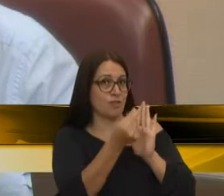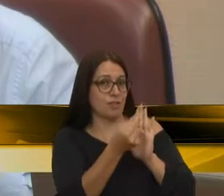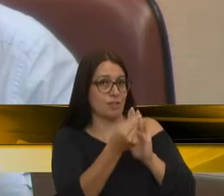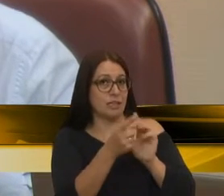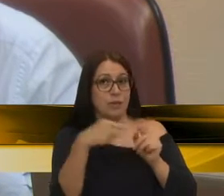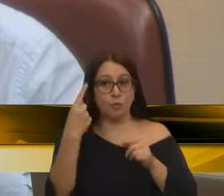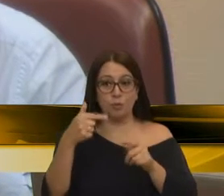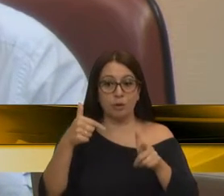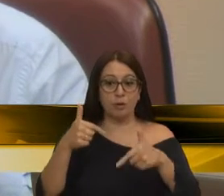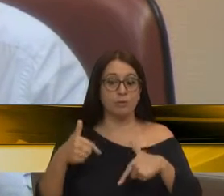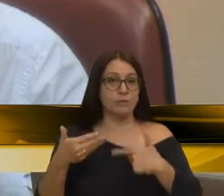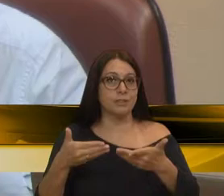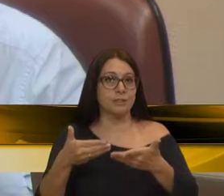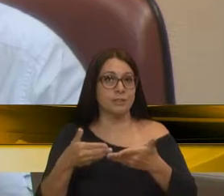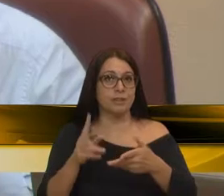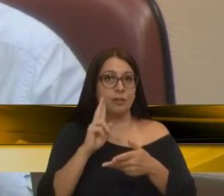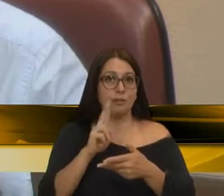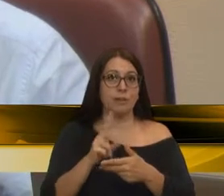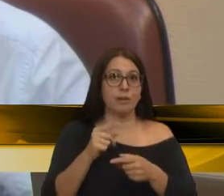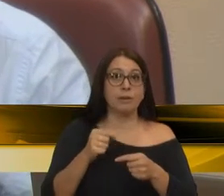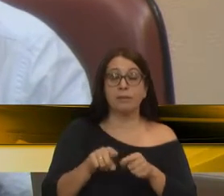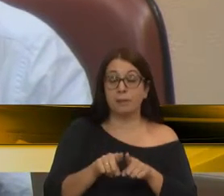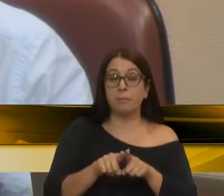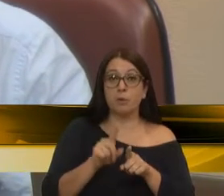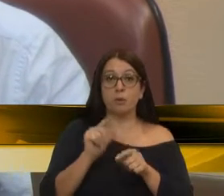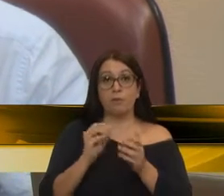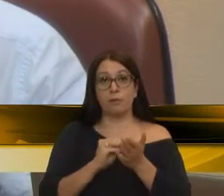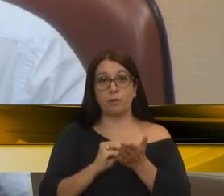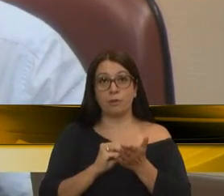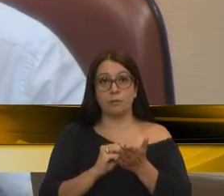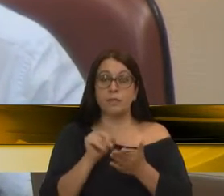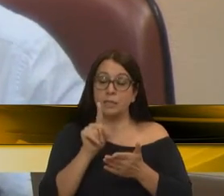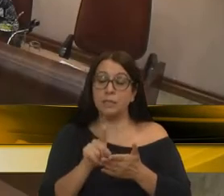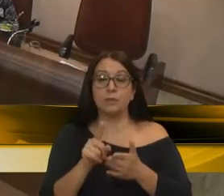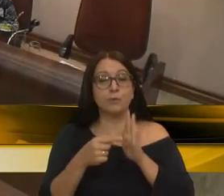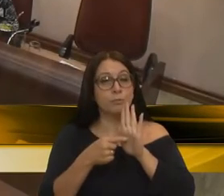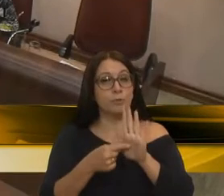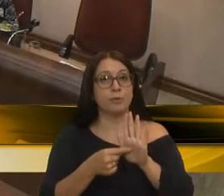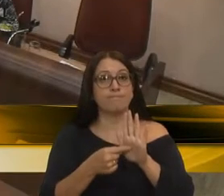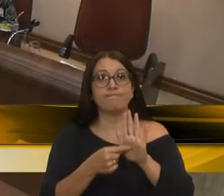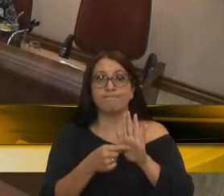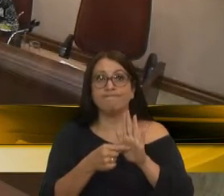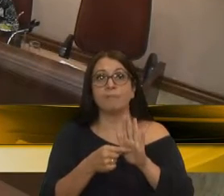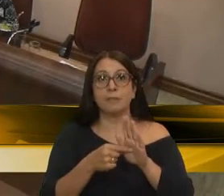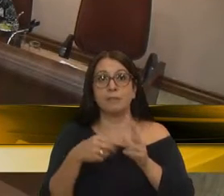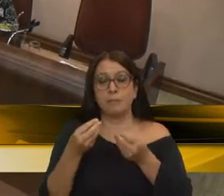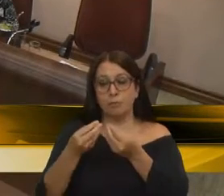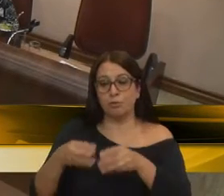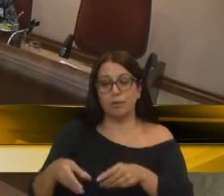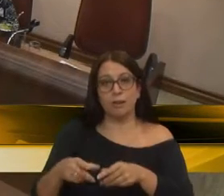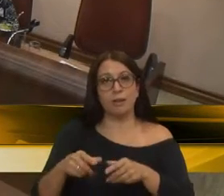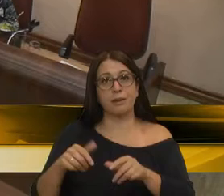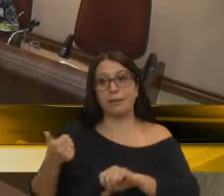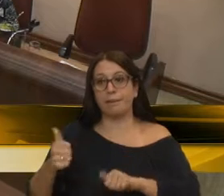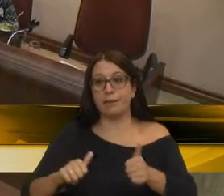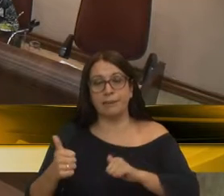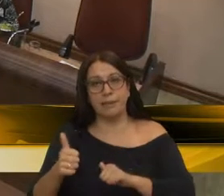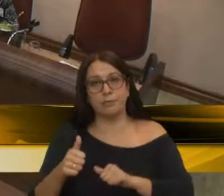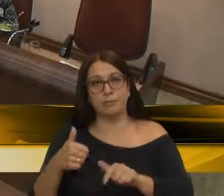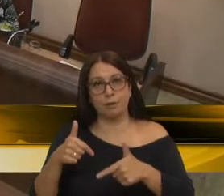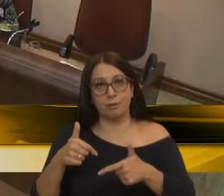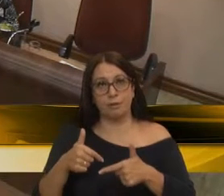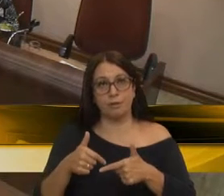eu dar seus efeitos porém isto certamente irá comprometer a qualidade do serviço senhores